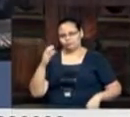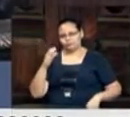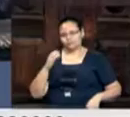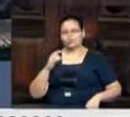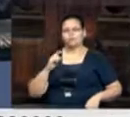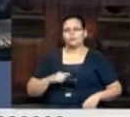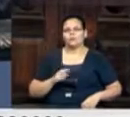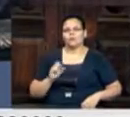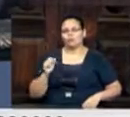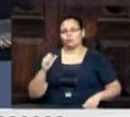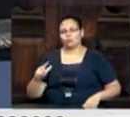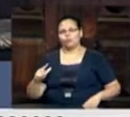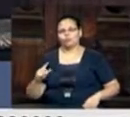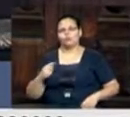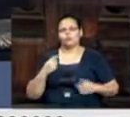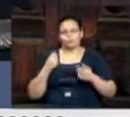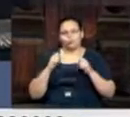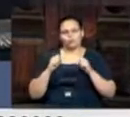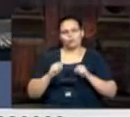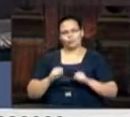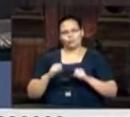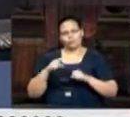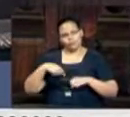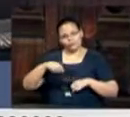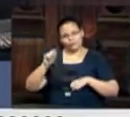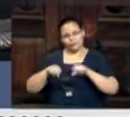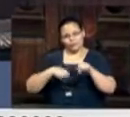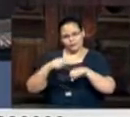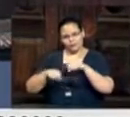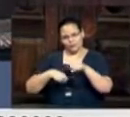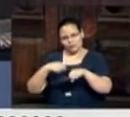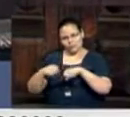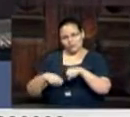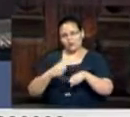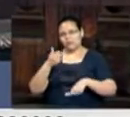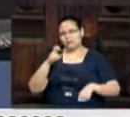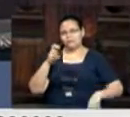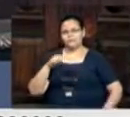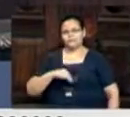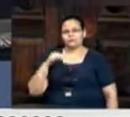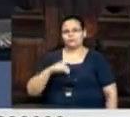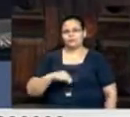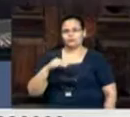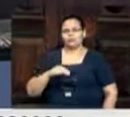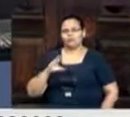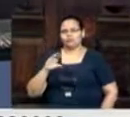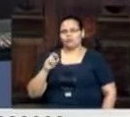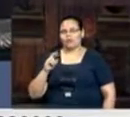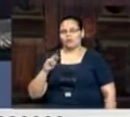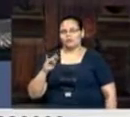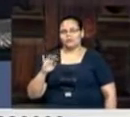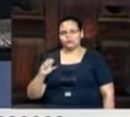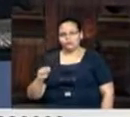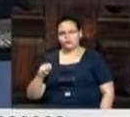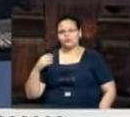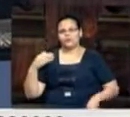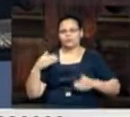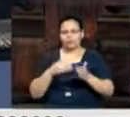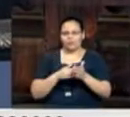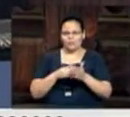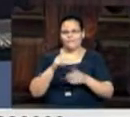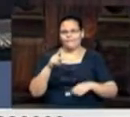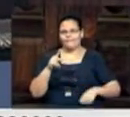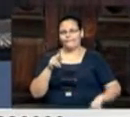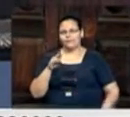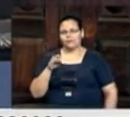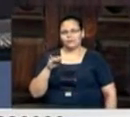eixo centro-sul. Será possível de bicicleta em 15 minutos e de Charitas a Piratininga,